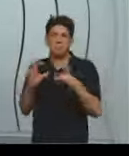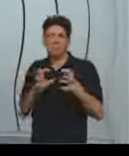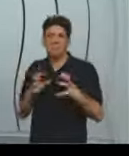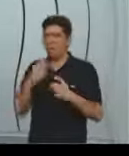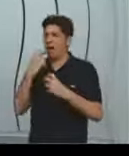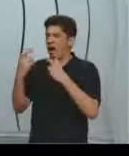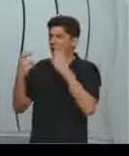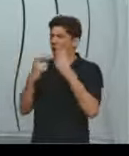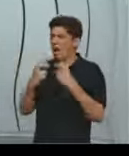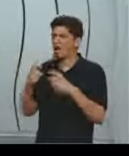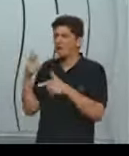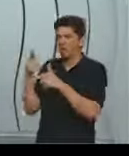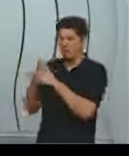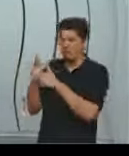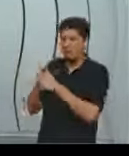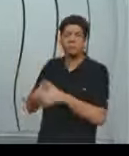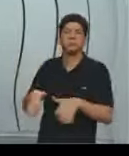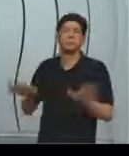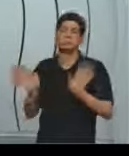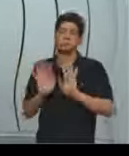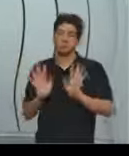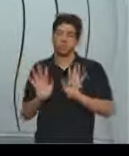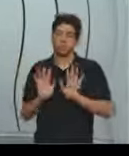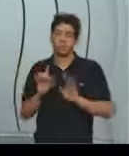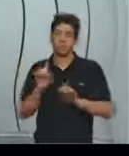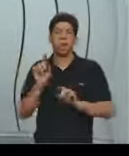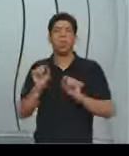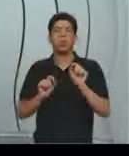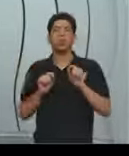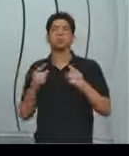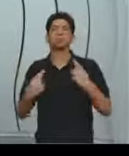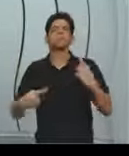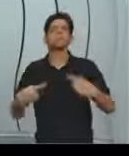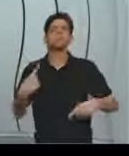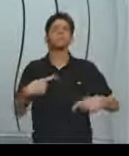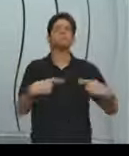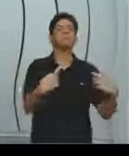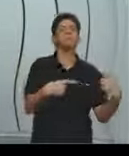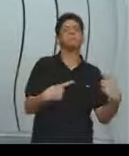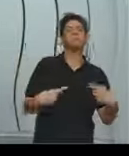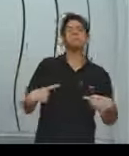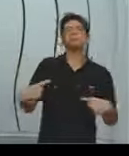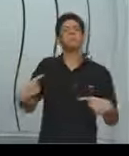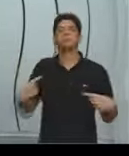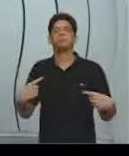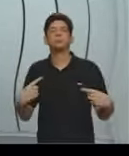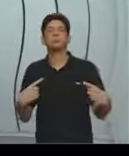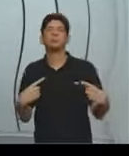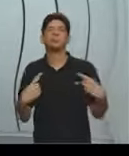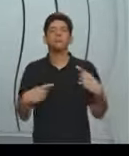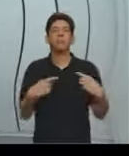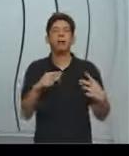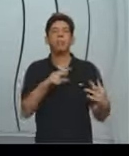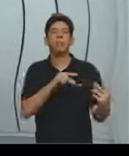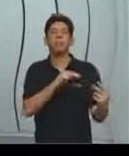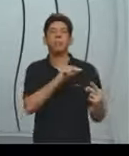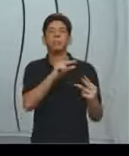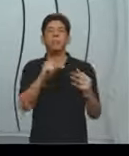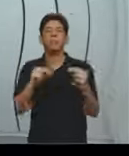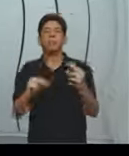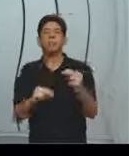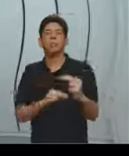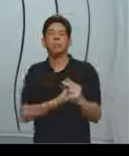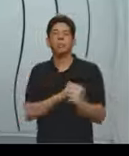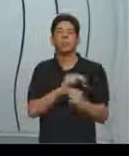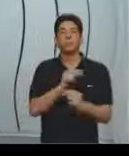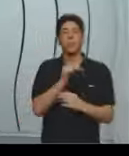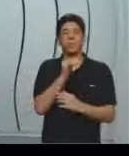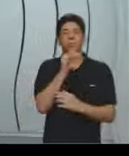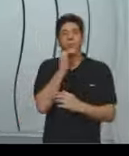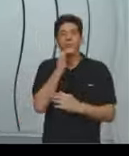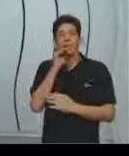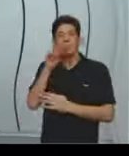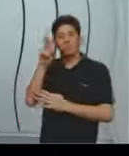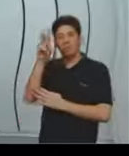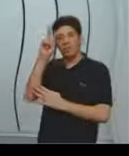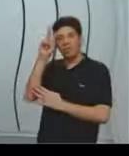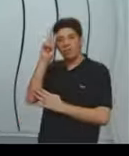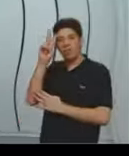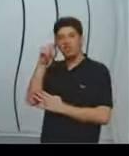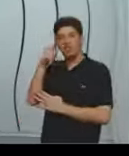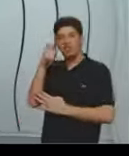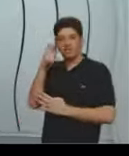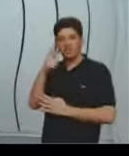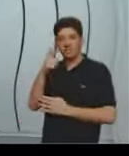brigar gritar xingar a pessoa mas debater e fazer aquelas aquelas ação legal que você faz na segunda-feira quando seu time ganha ou perde